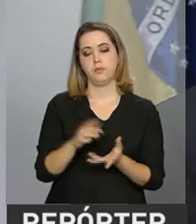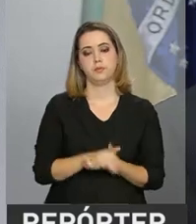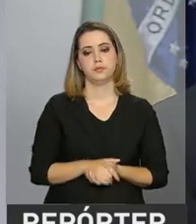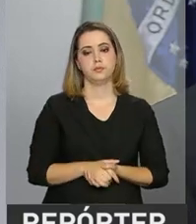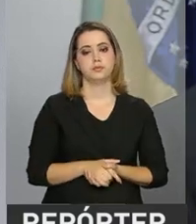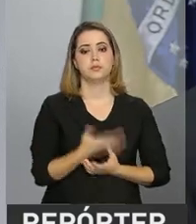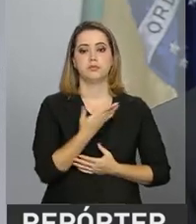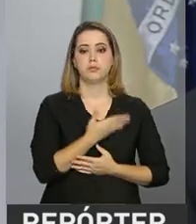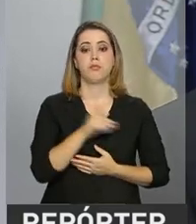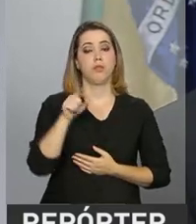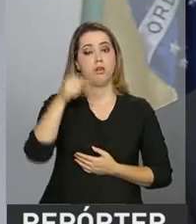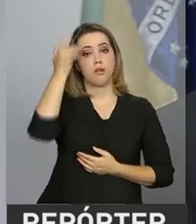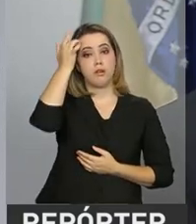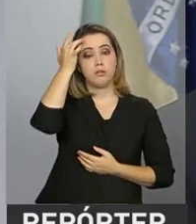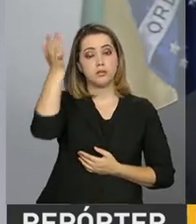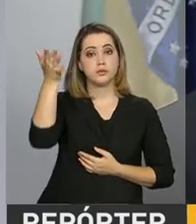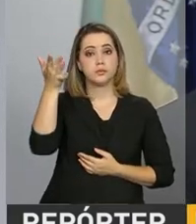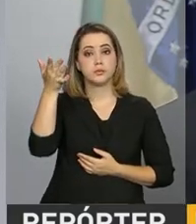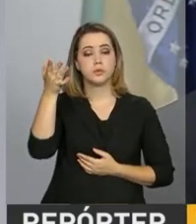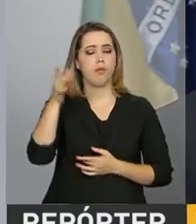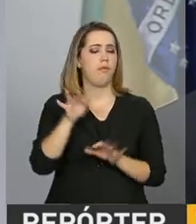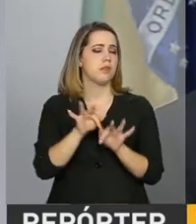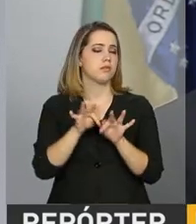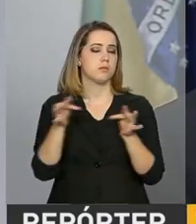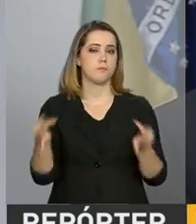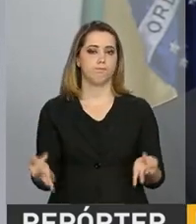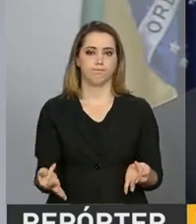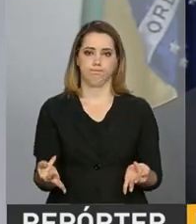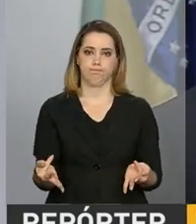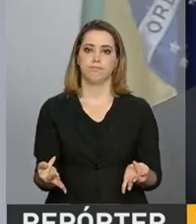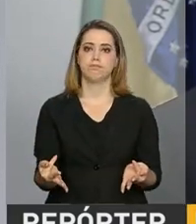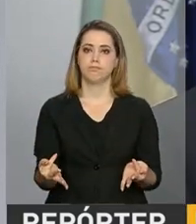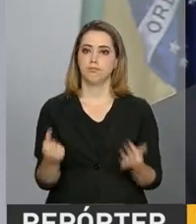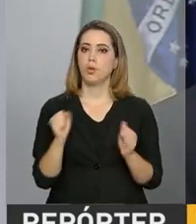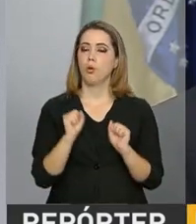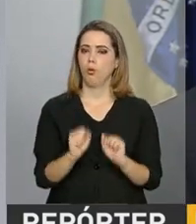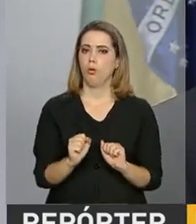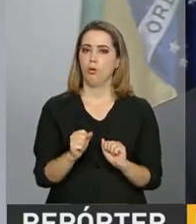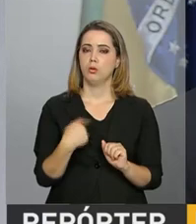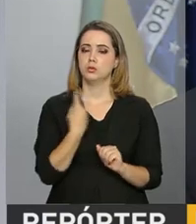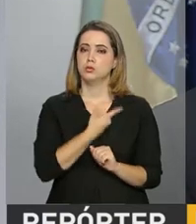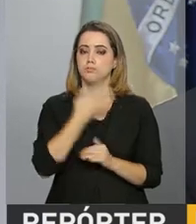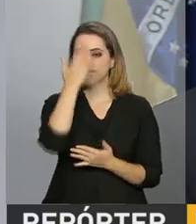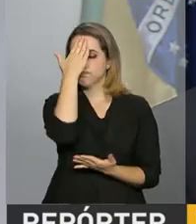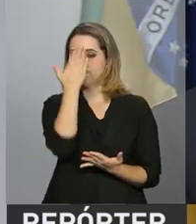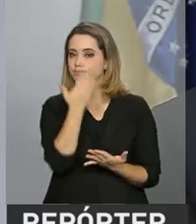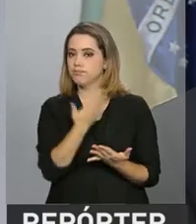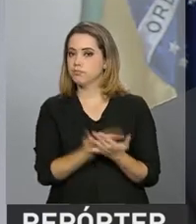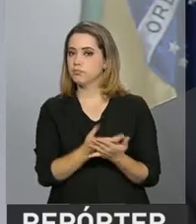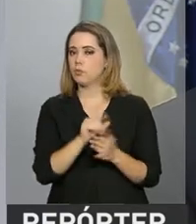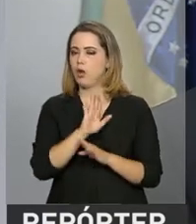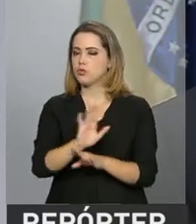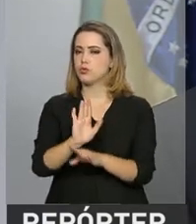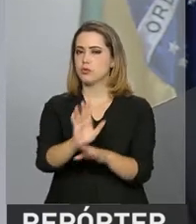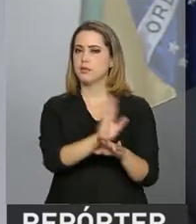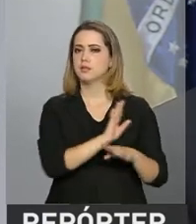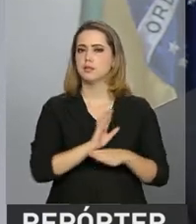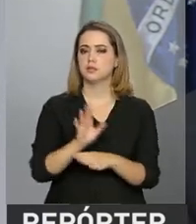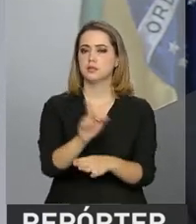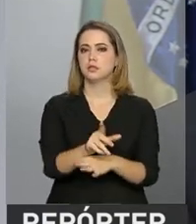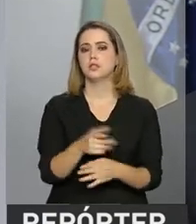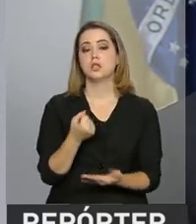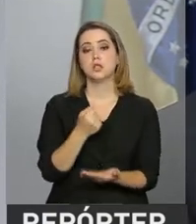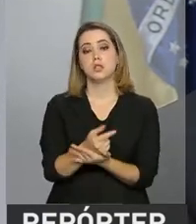fácil uma ferramenta didática simples amigável e por isso Nós acreditamos ajudará muito